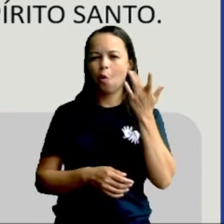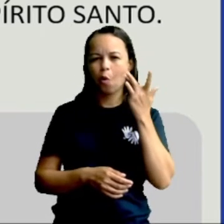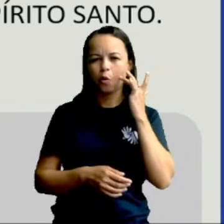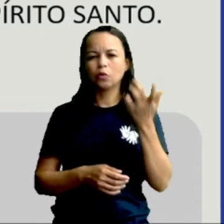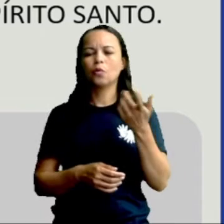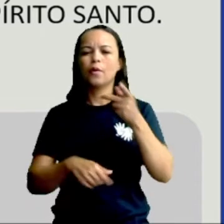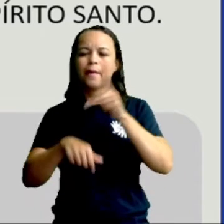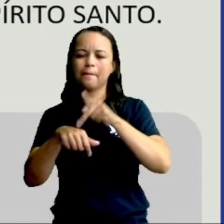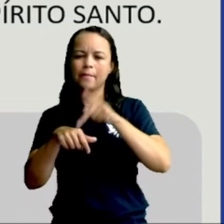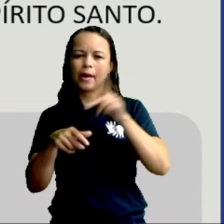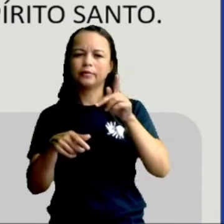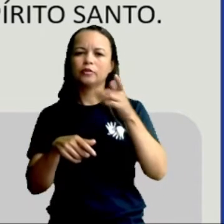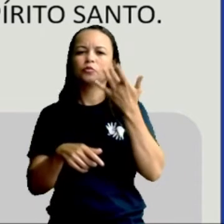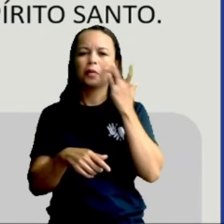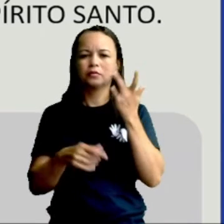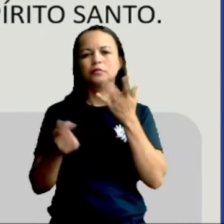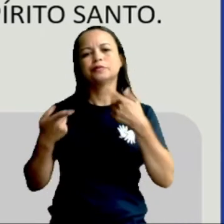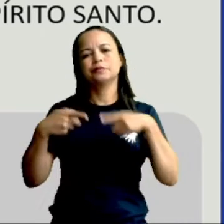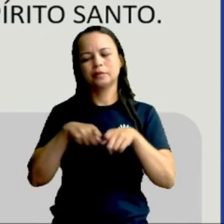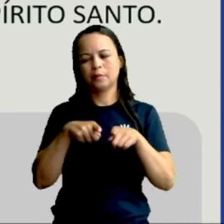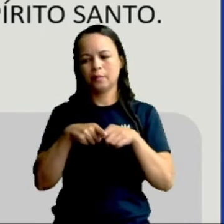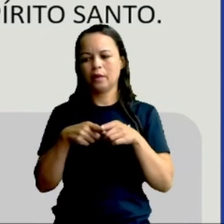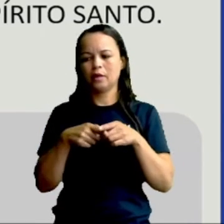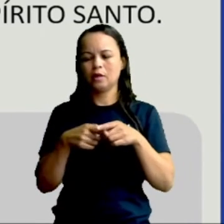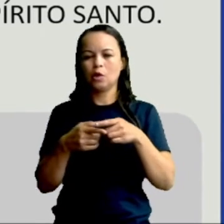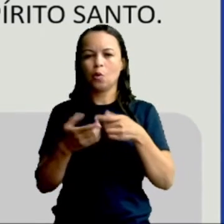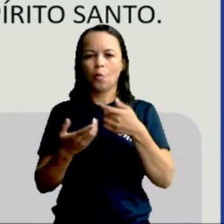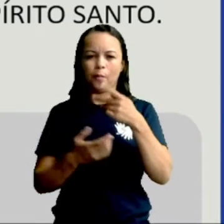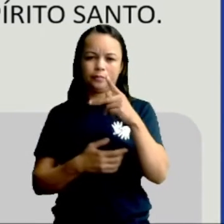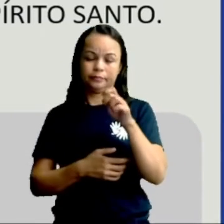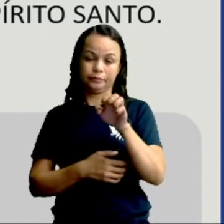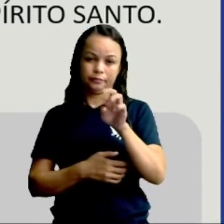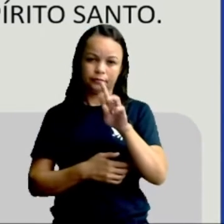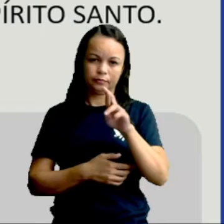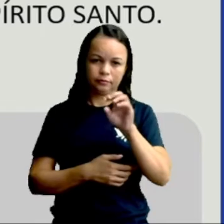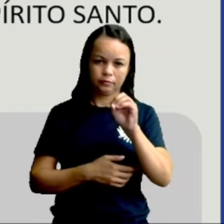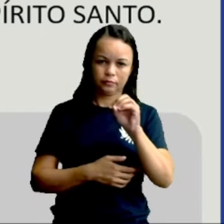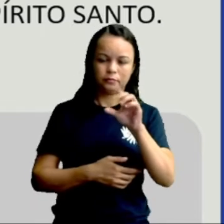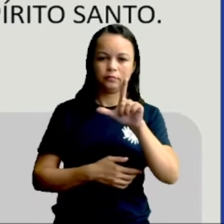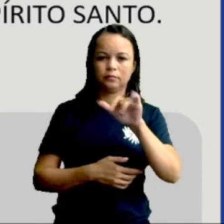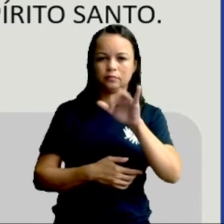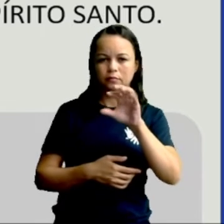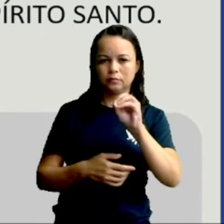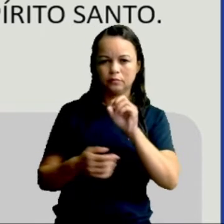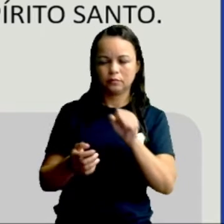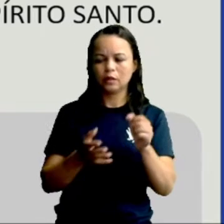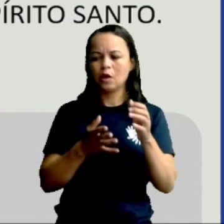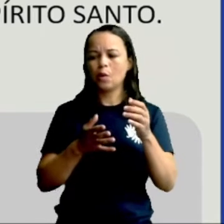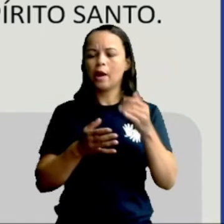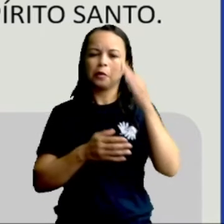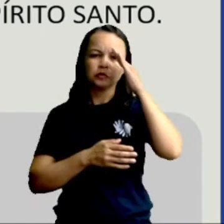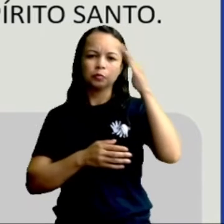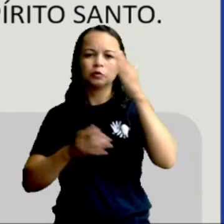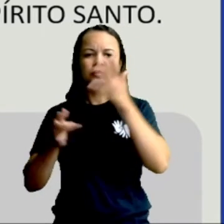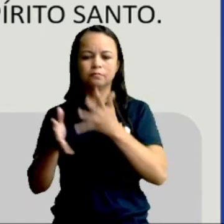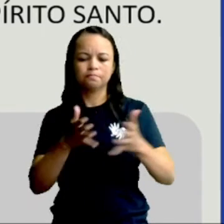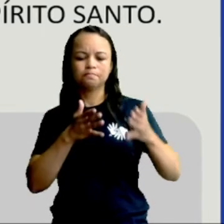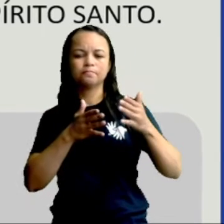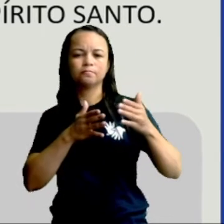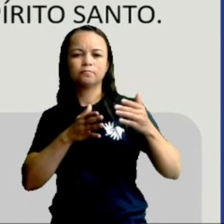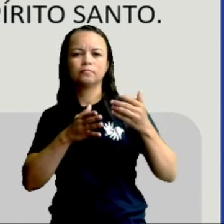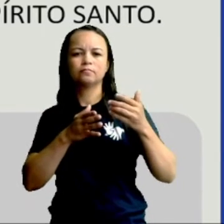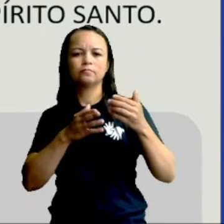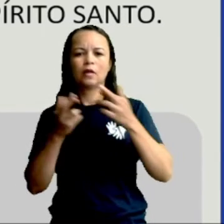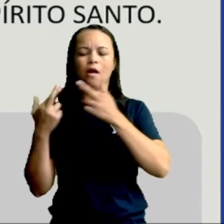O petróleo é o minério mais explorado nos estados do Rio de Janeiro, responsável pela maior parte da produção